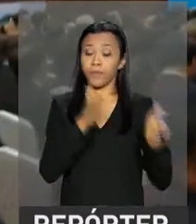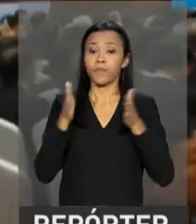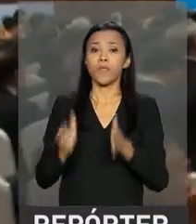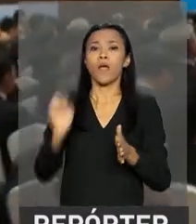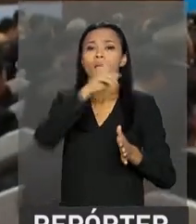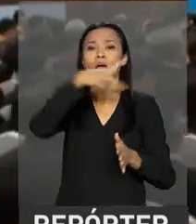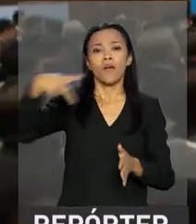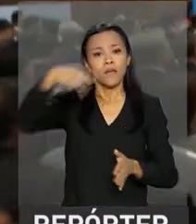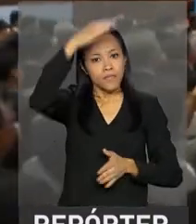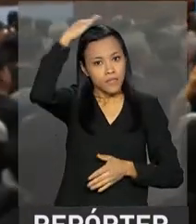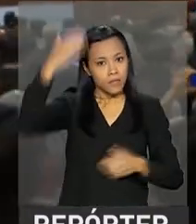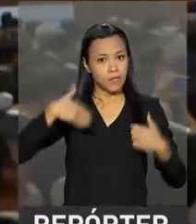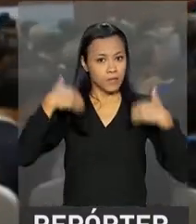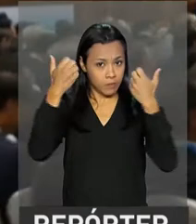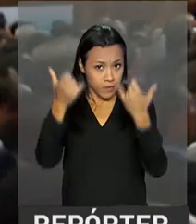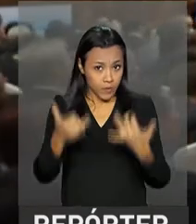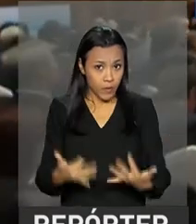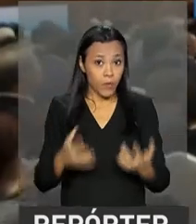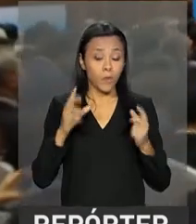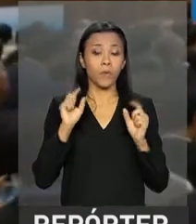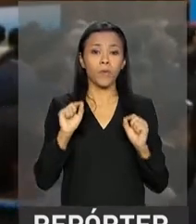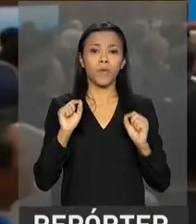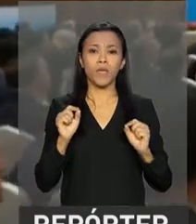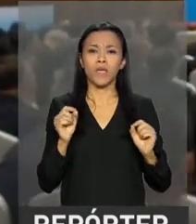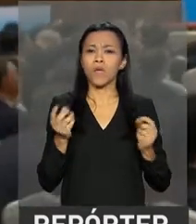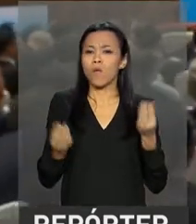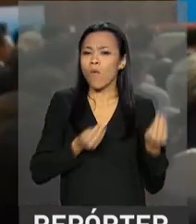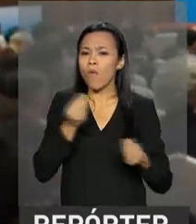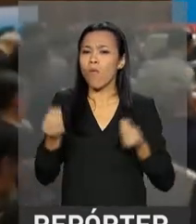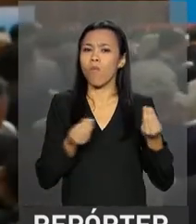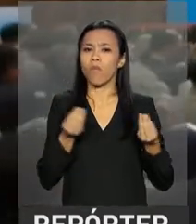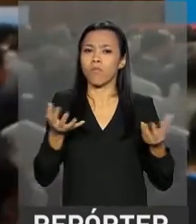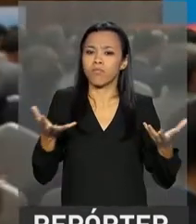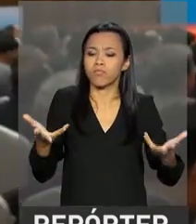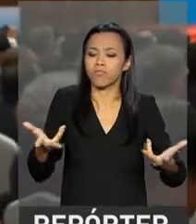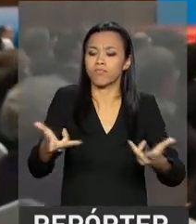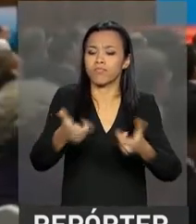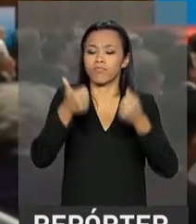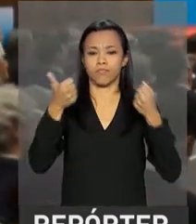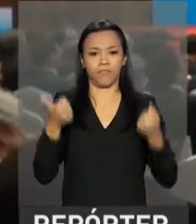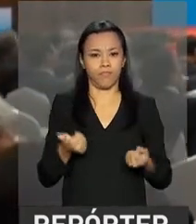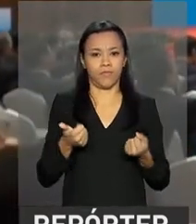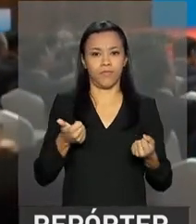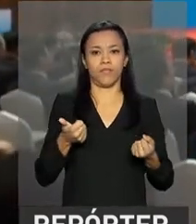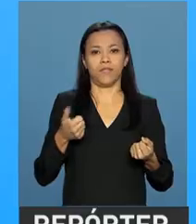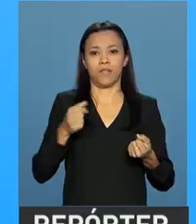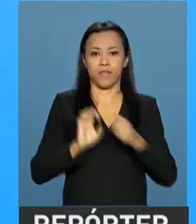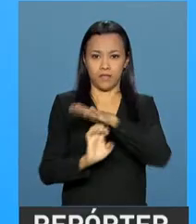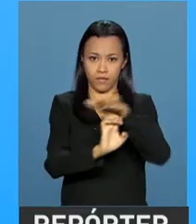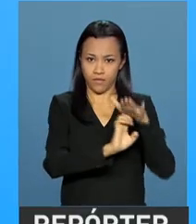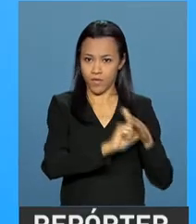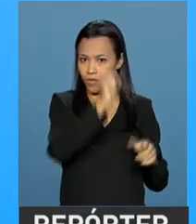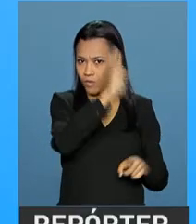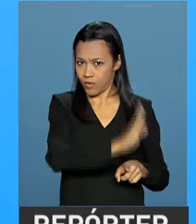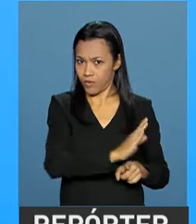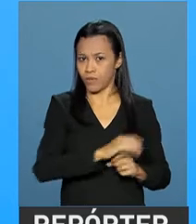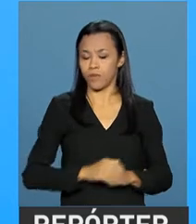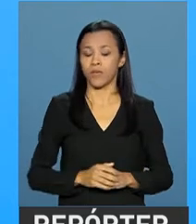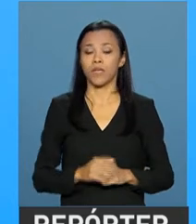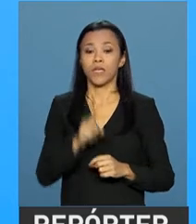também descreveu iniciativas para aperfeiçoar o ambiente de negócios no Brasil. Nós